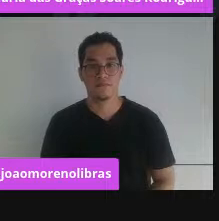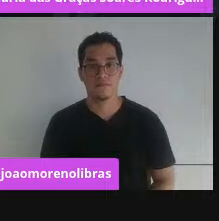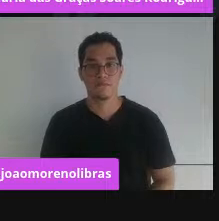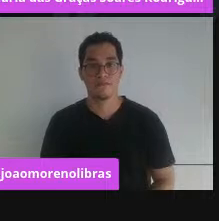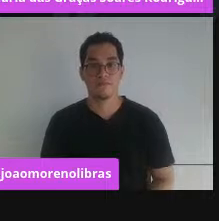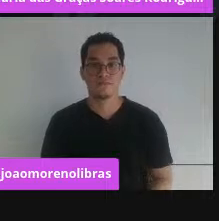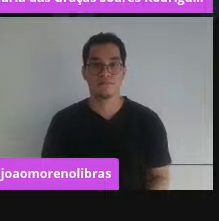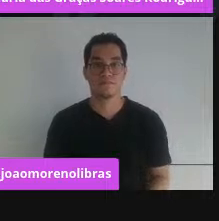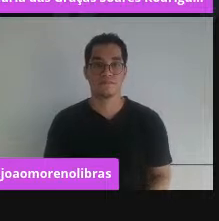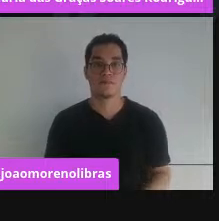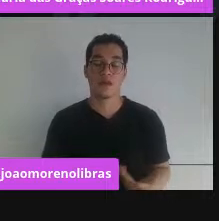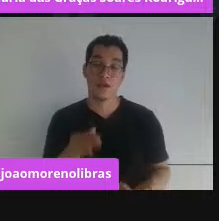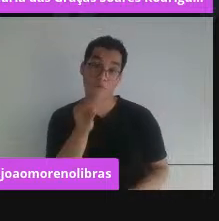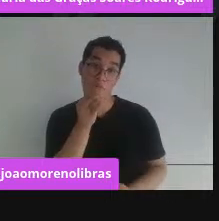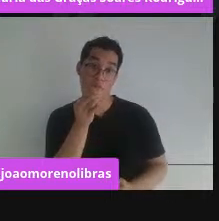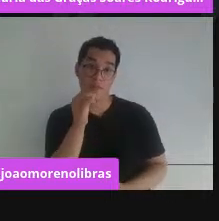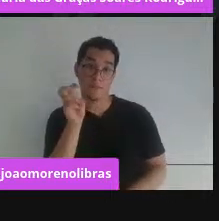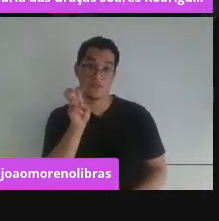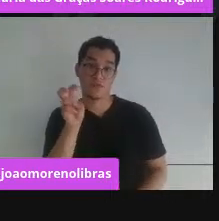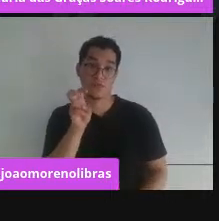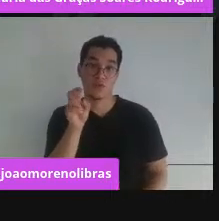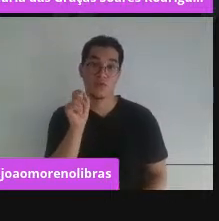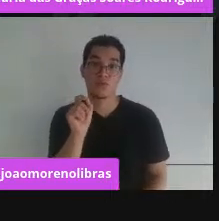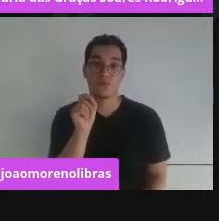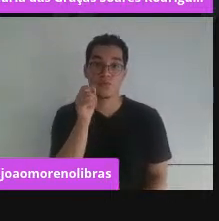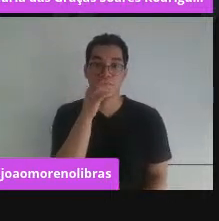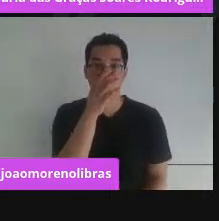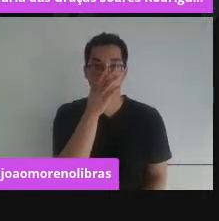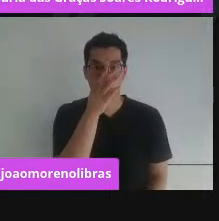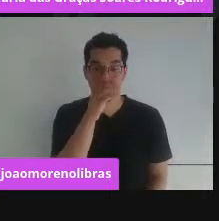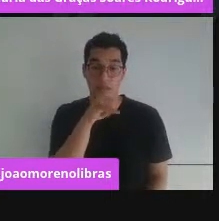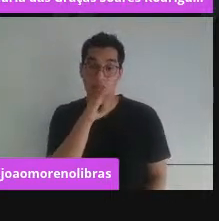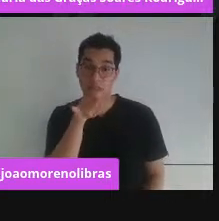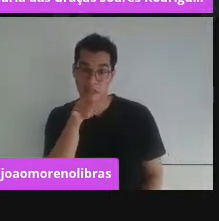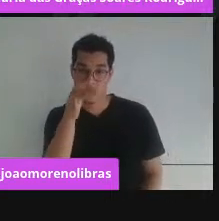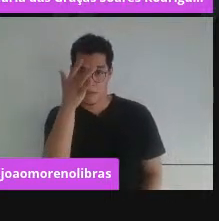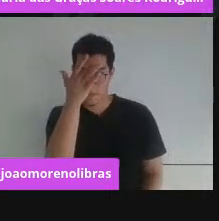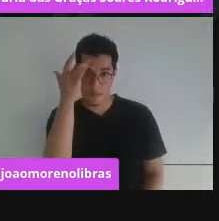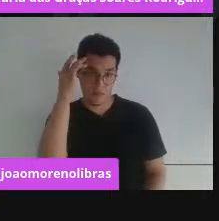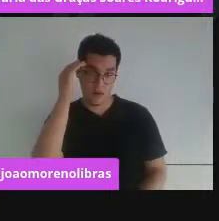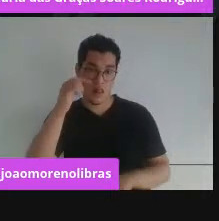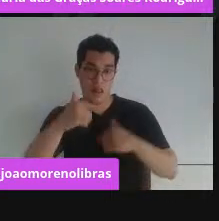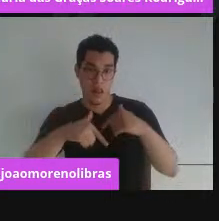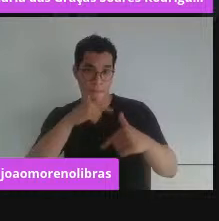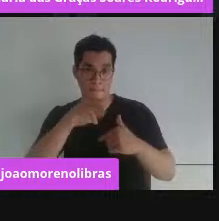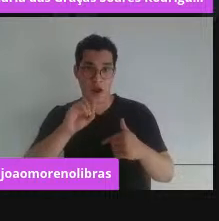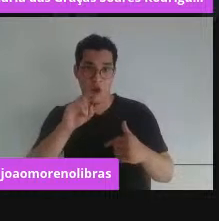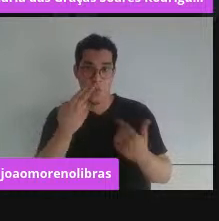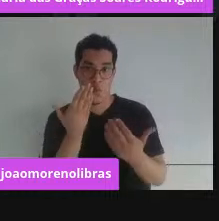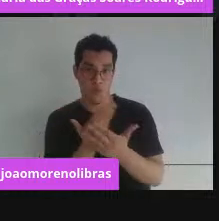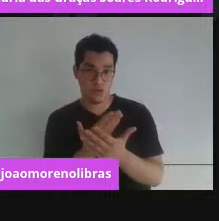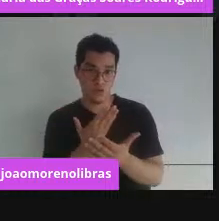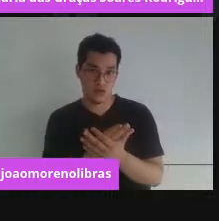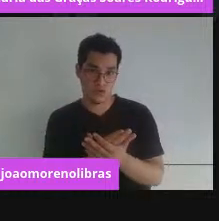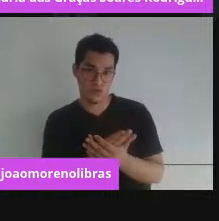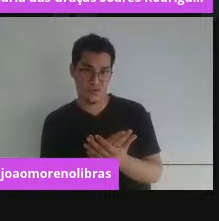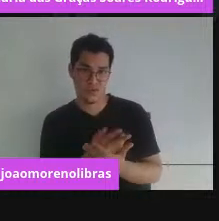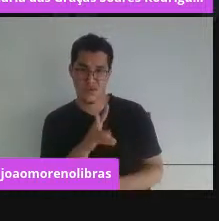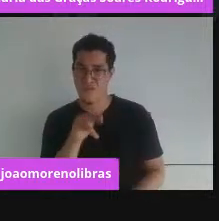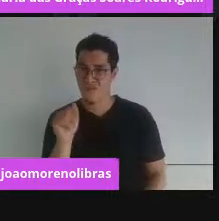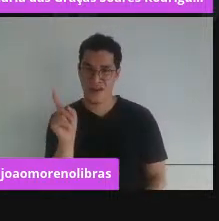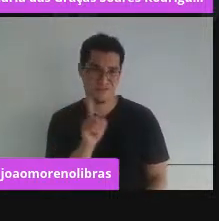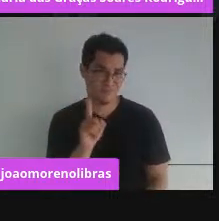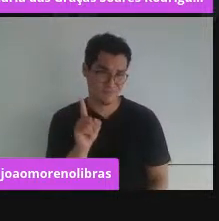E aqui o exemplo 5 diz assim: se tivessem trabalhando e estudando, não iriam ter tempo para serem torturadas.